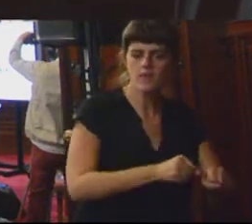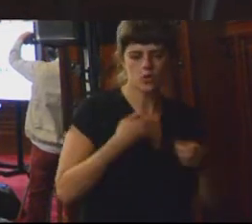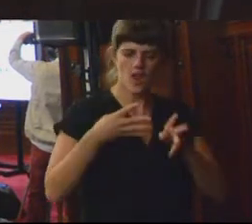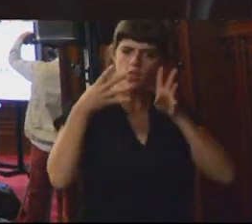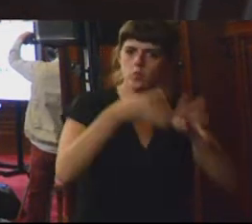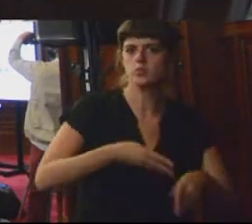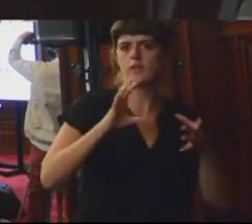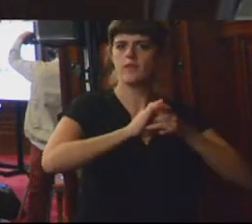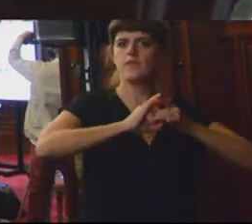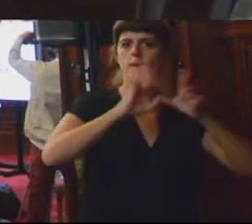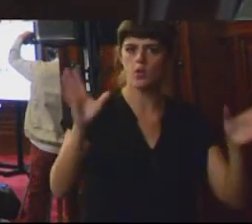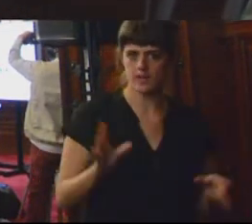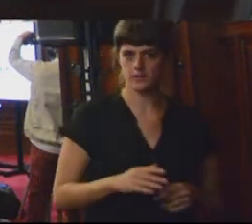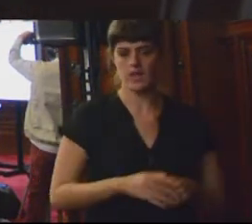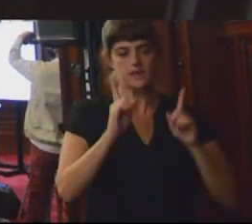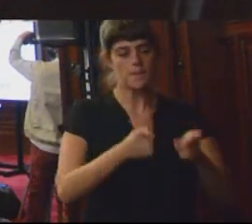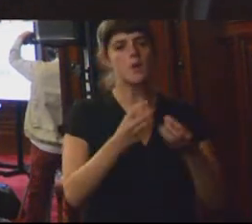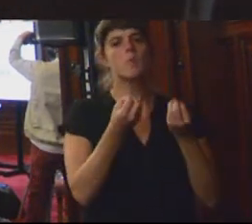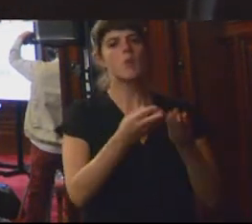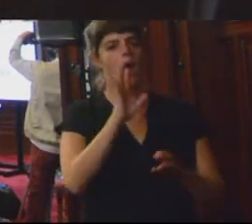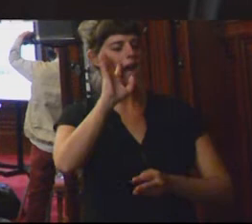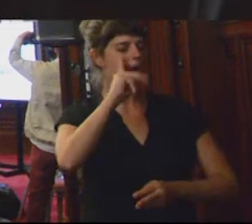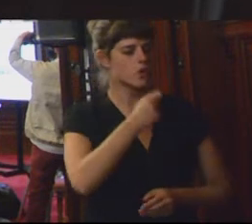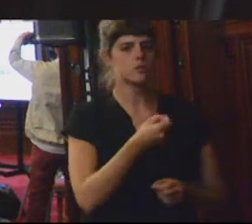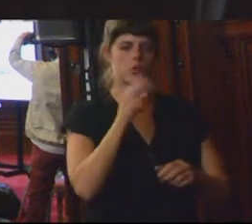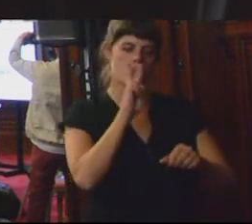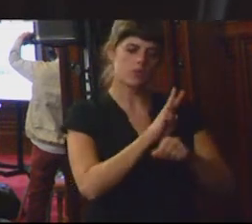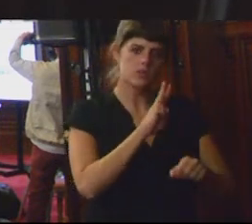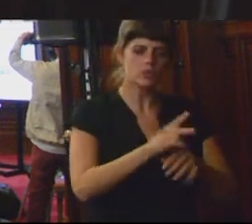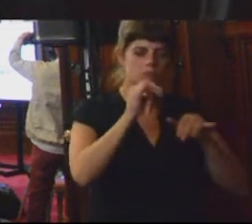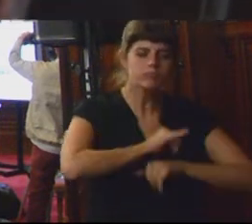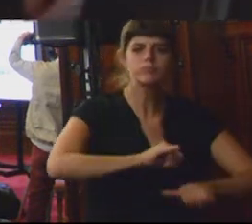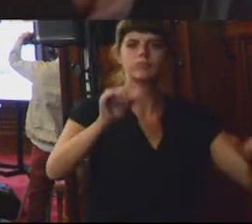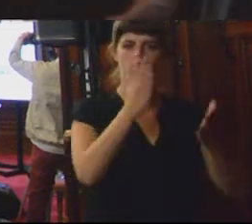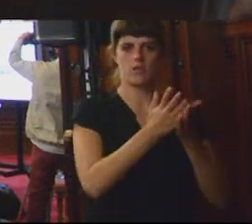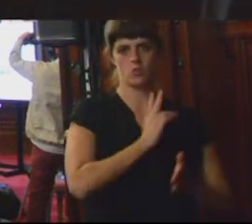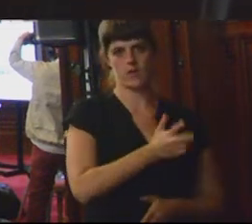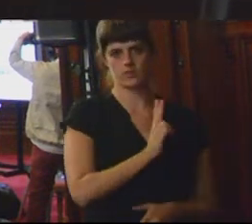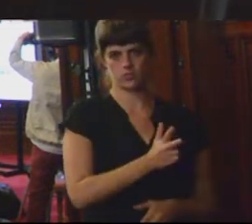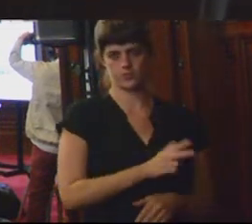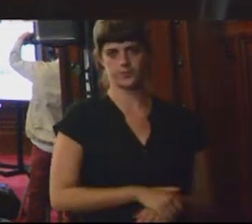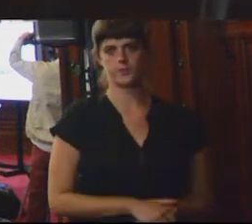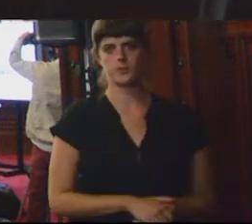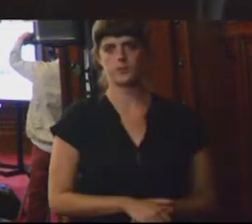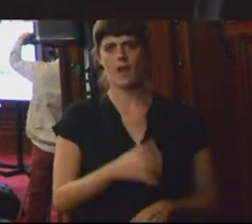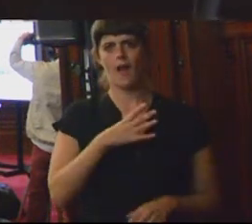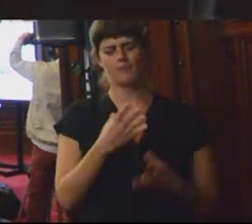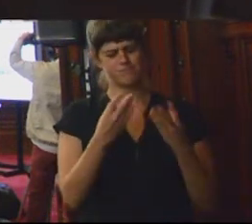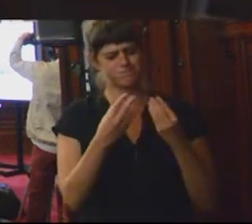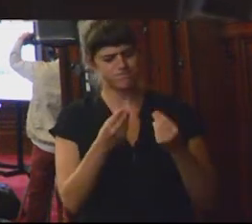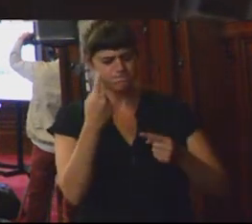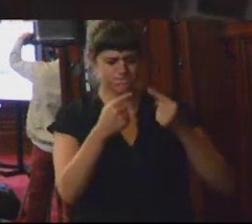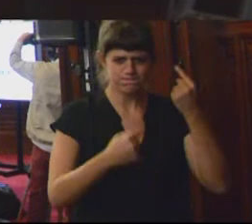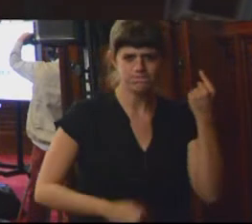democracia e pelo reconhecimento, proteção e promoção dos direitos humanos. Dentre os inúmeros retrocessos, a